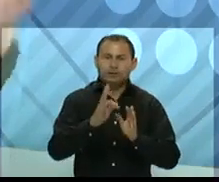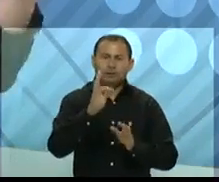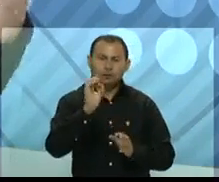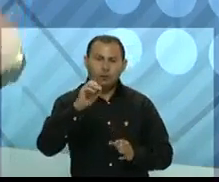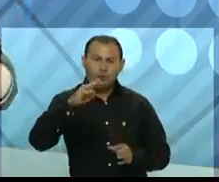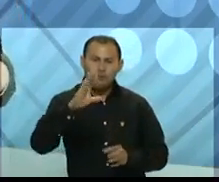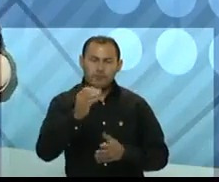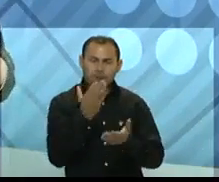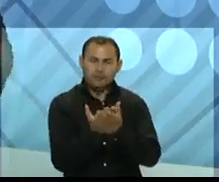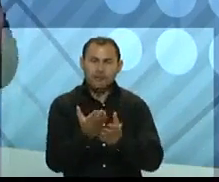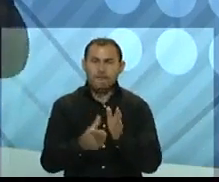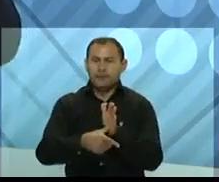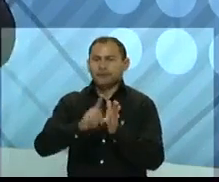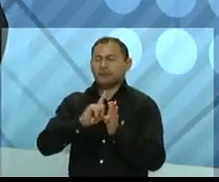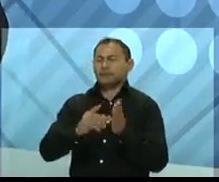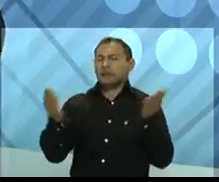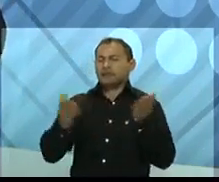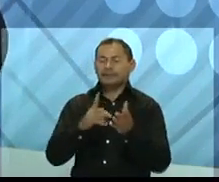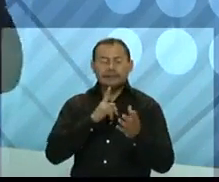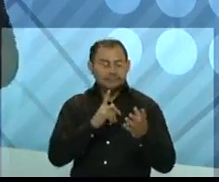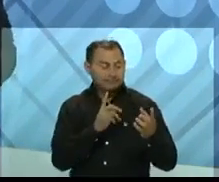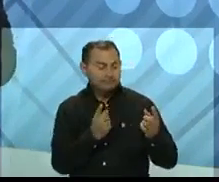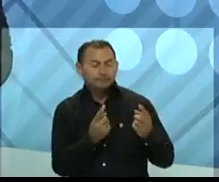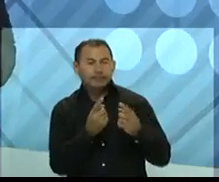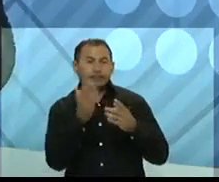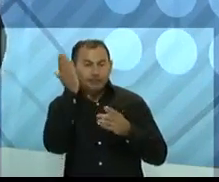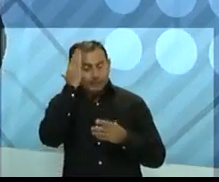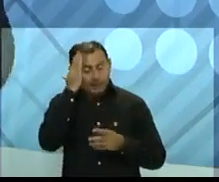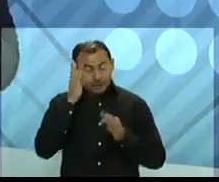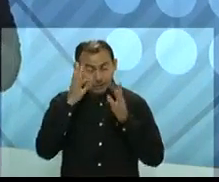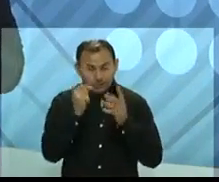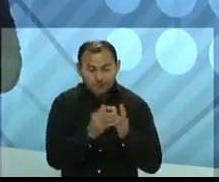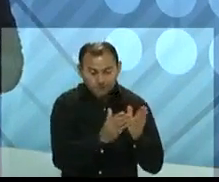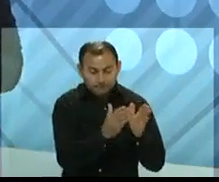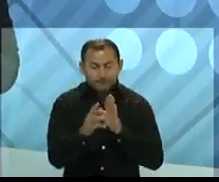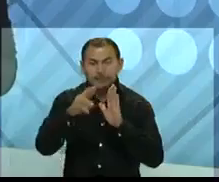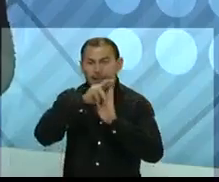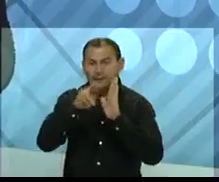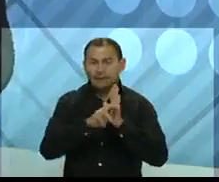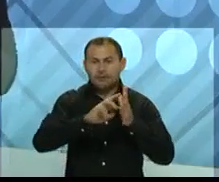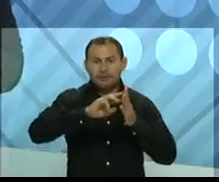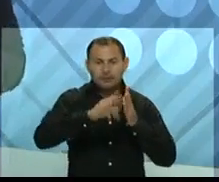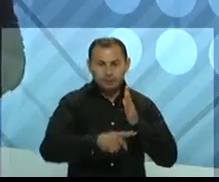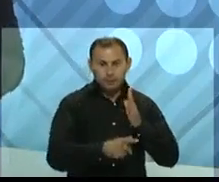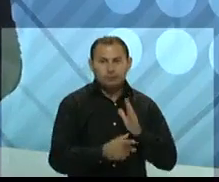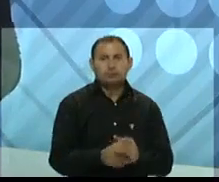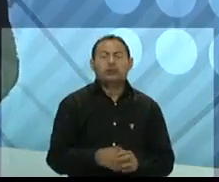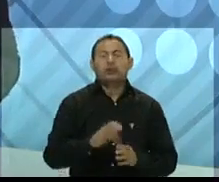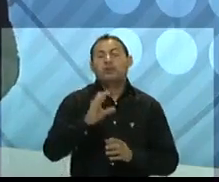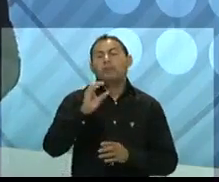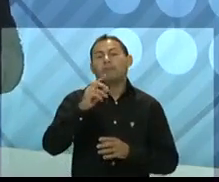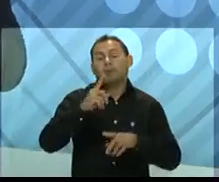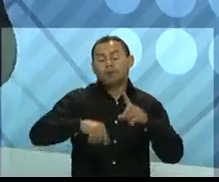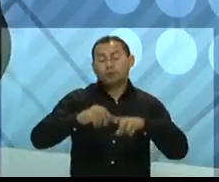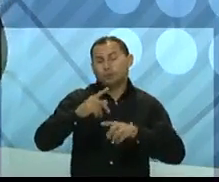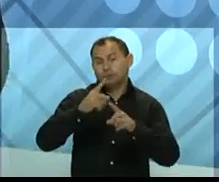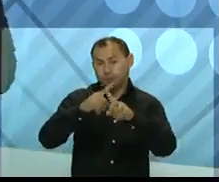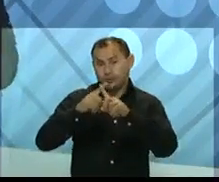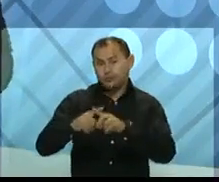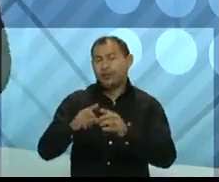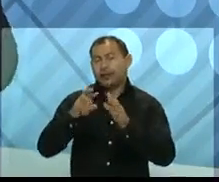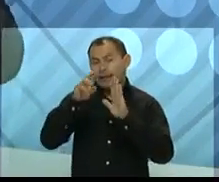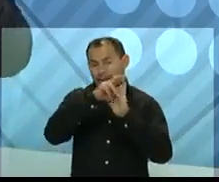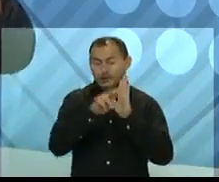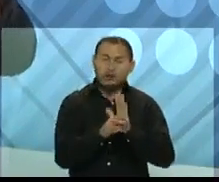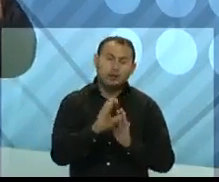gente já viu na aula anterior. Então, ela tem que estar na ponta da língua. A gente já passou pela regra do produto, pela regra do quociente. Entendemos que